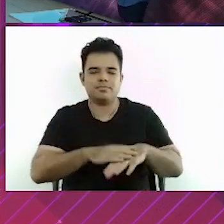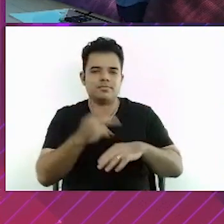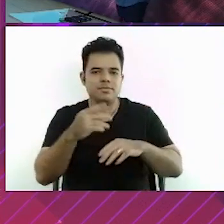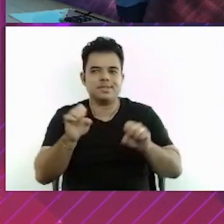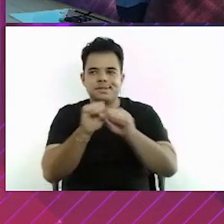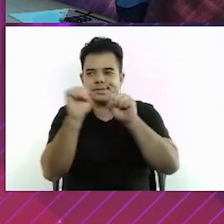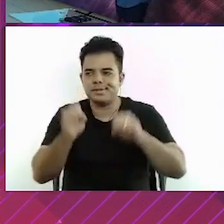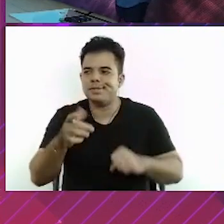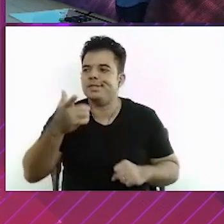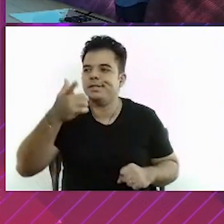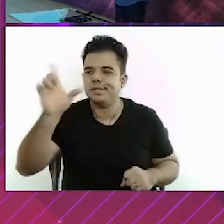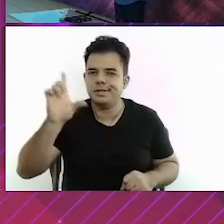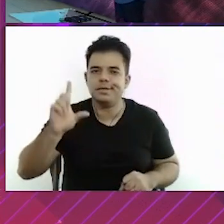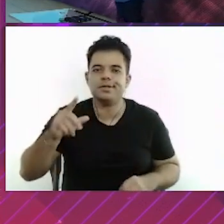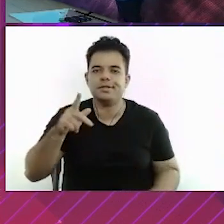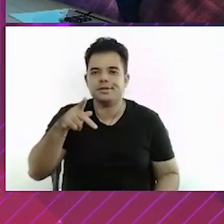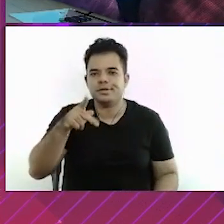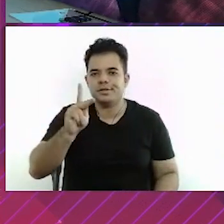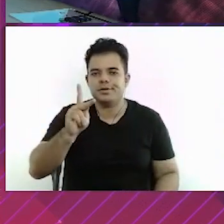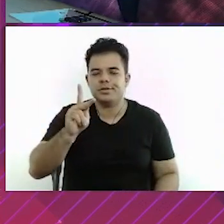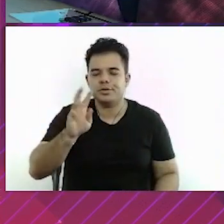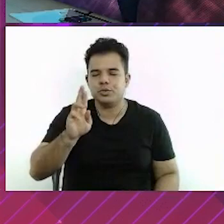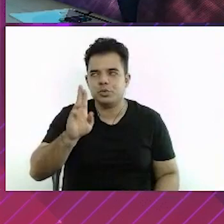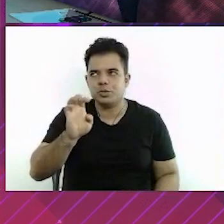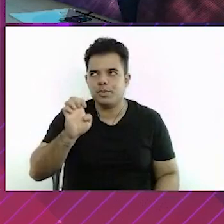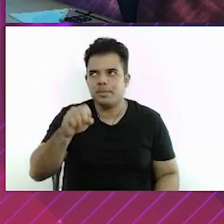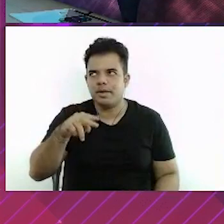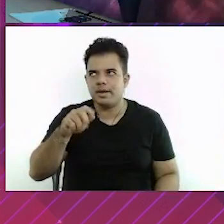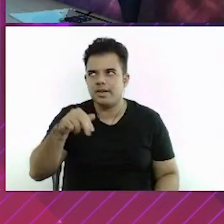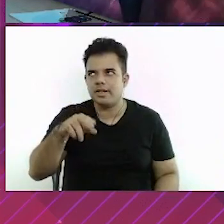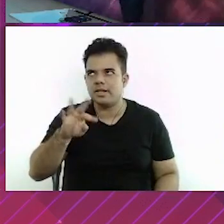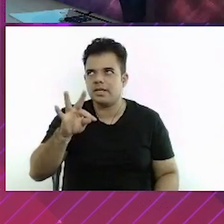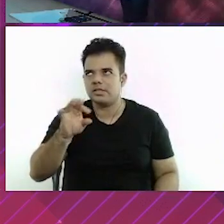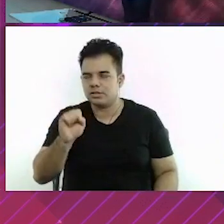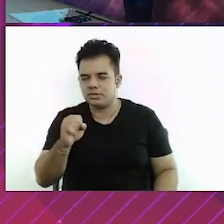com Kubernetes e etc., ter que ficar reiniciando o microserviço.